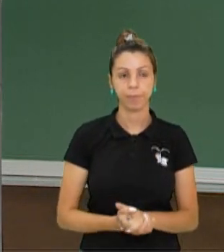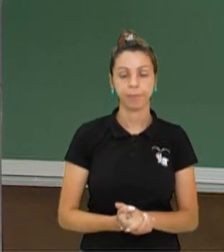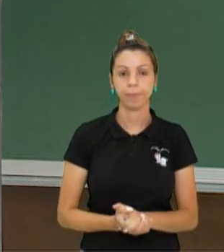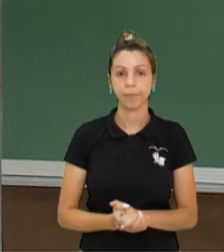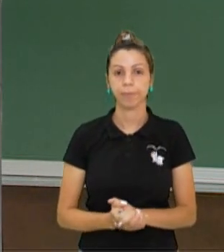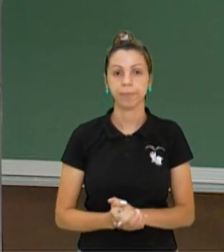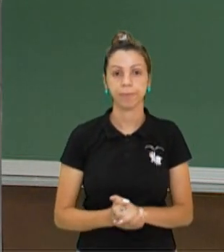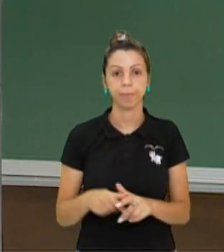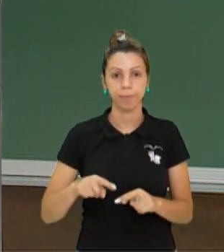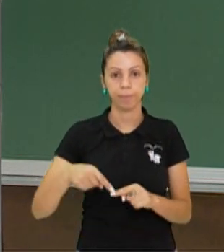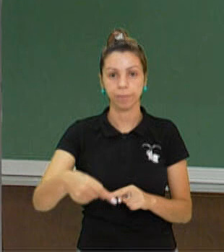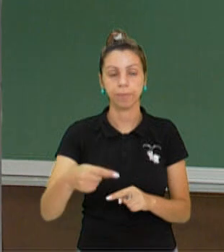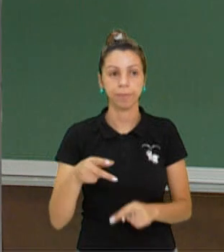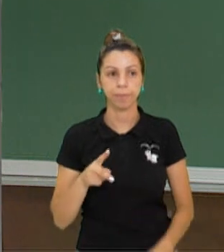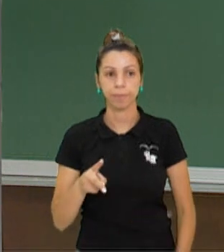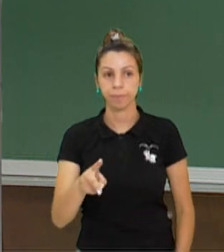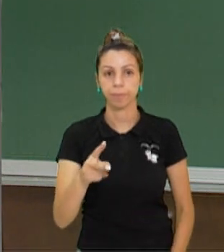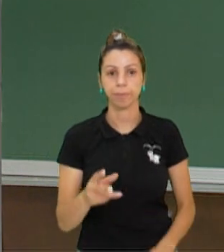Vamos adiante.